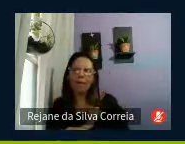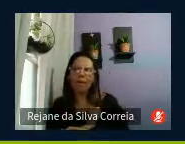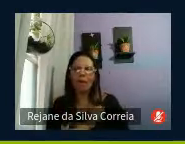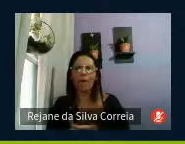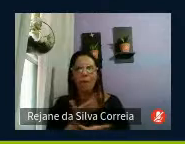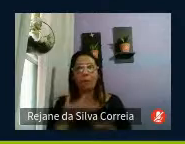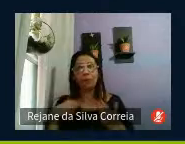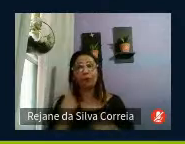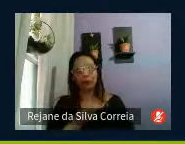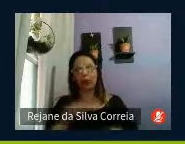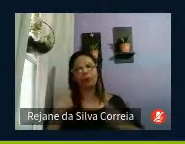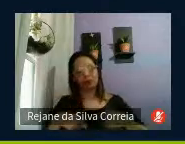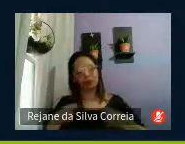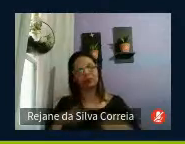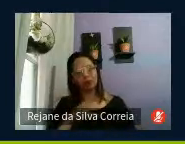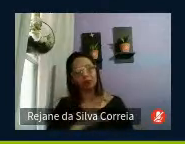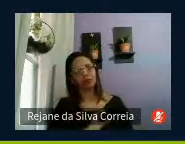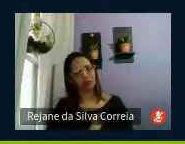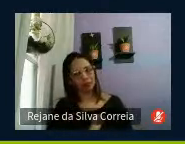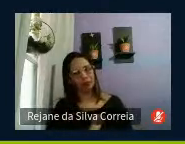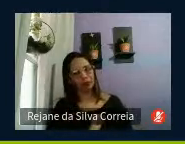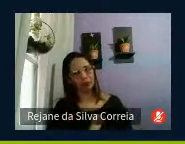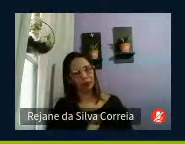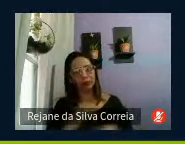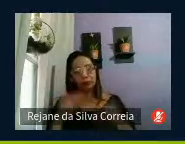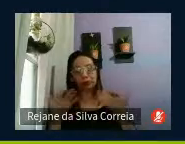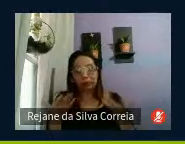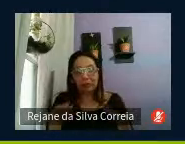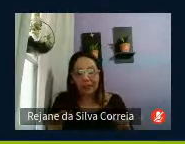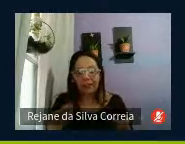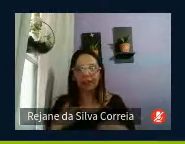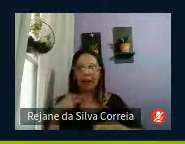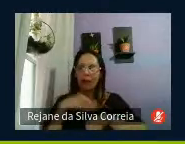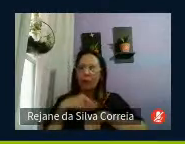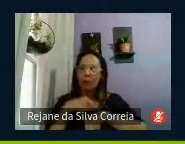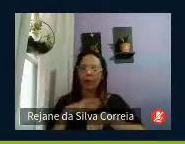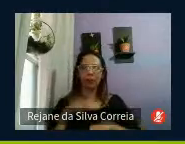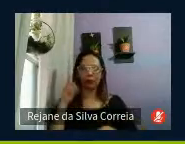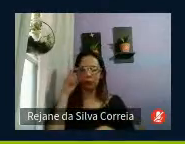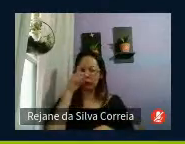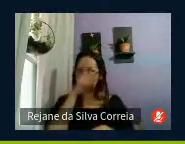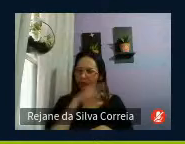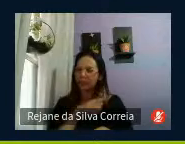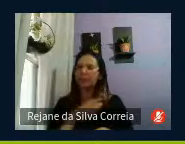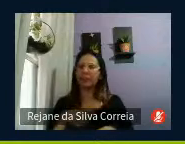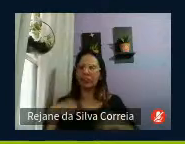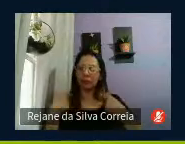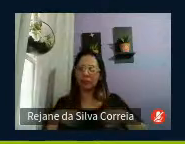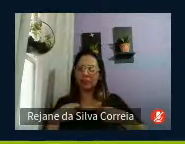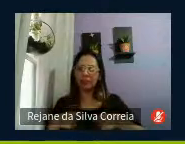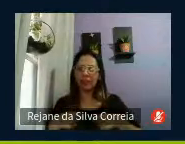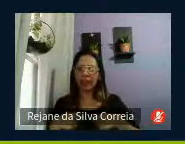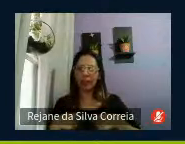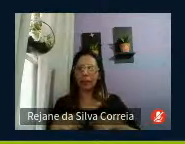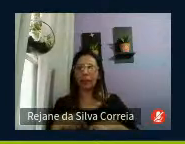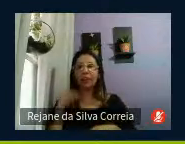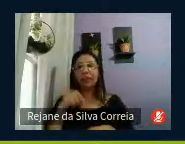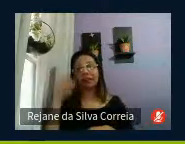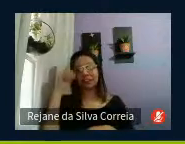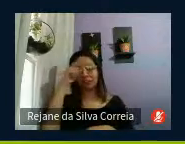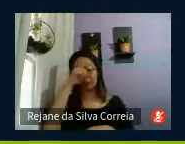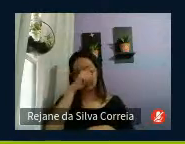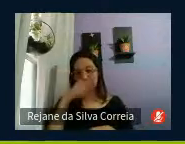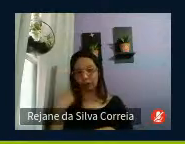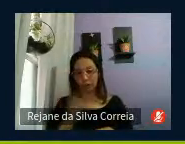todos nós precisamos disso. É um momento muito difícil, muito atípico, né? E essa dificuldade a gente tem que